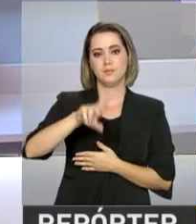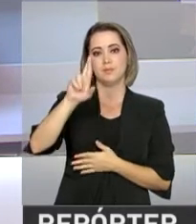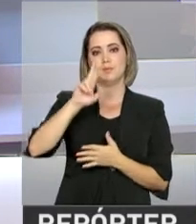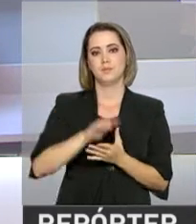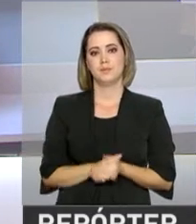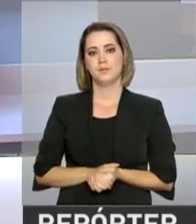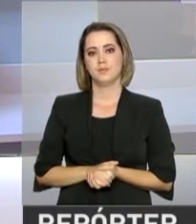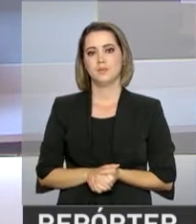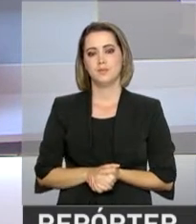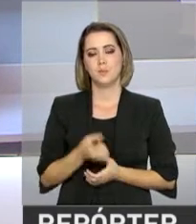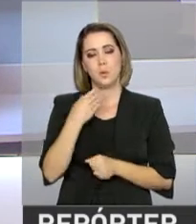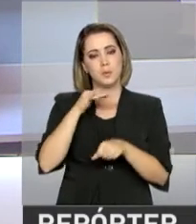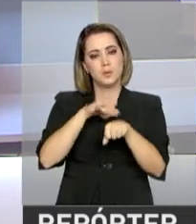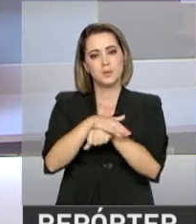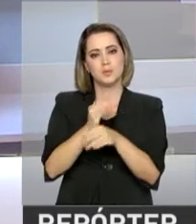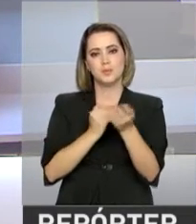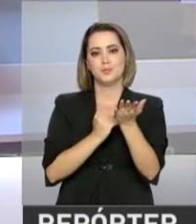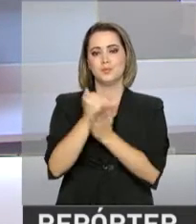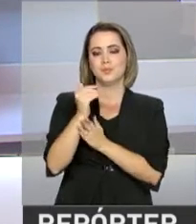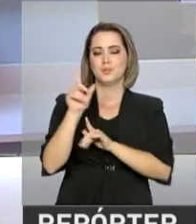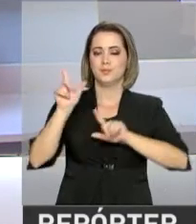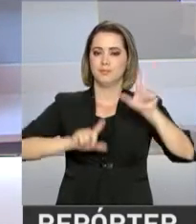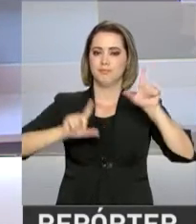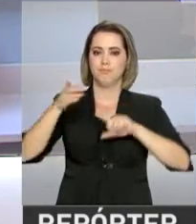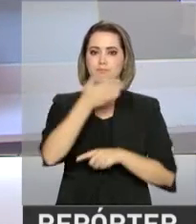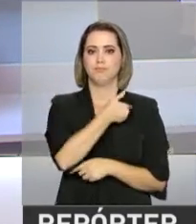Repórter NBR. Uma boa noite para você e